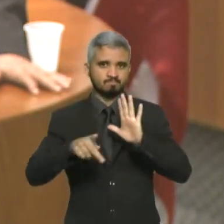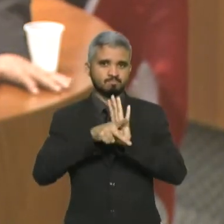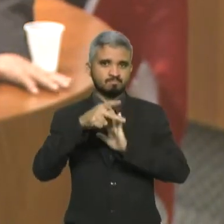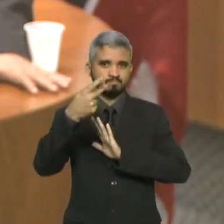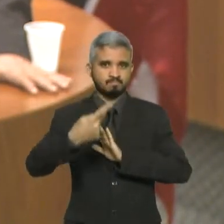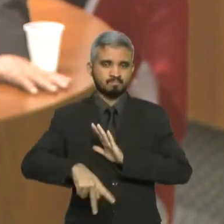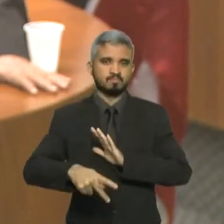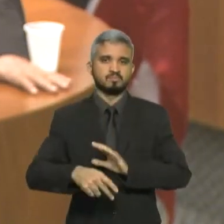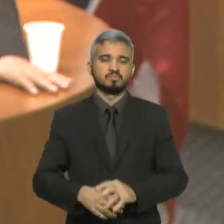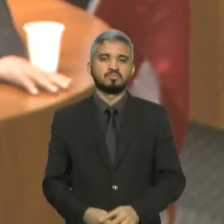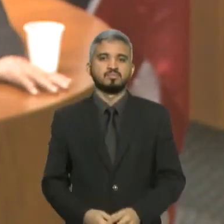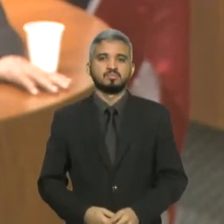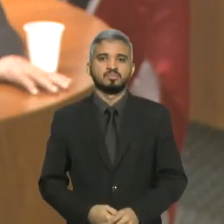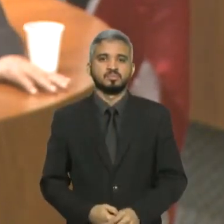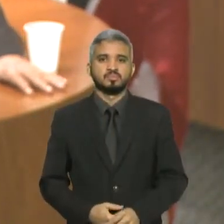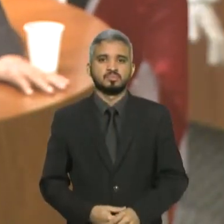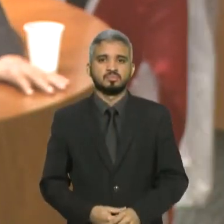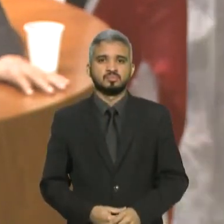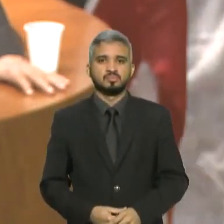Naturalmente que